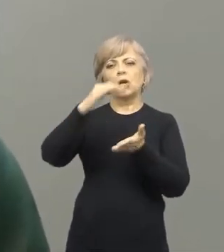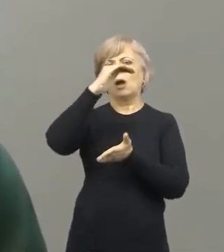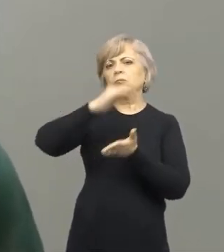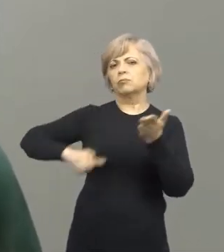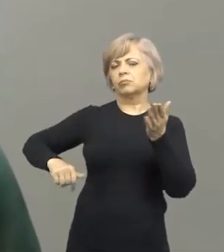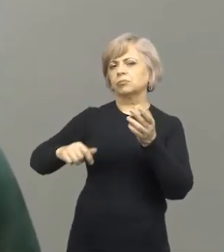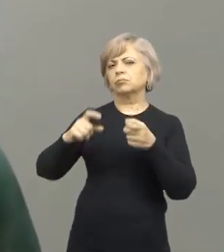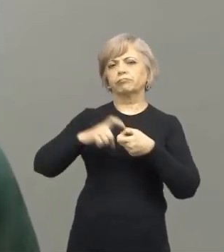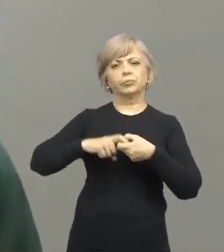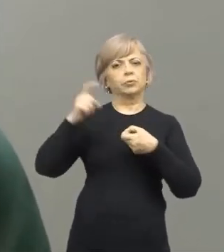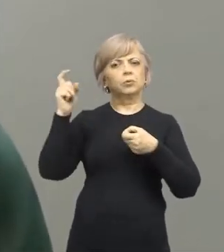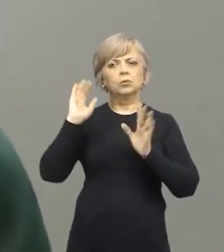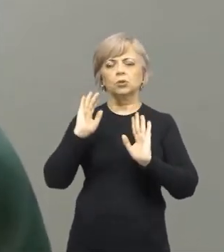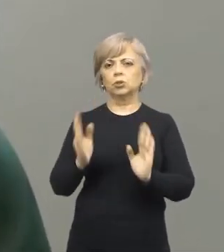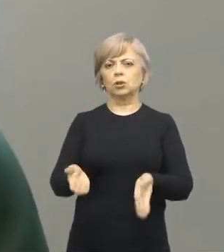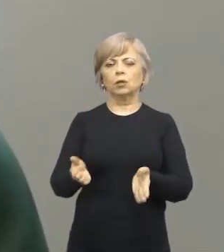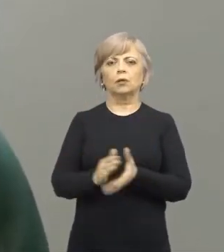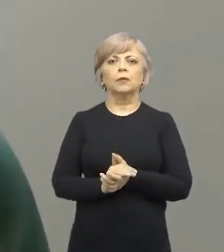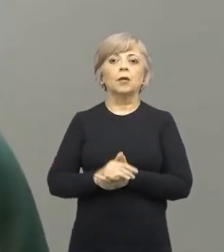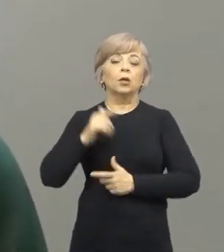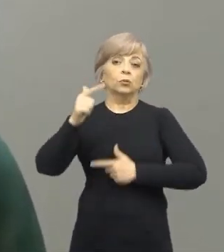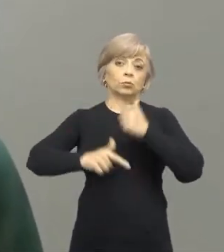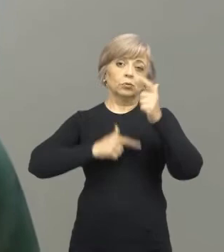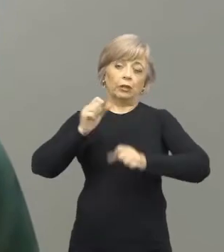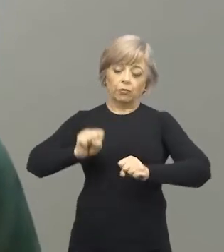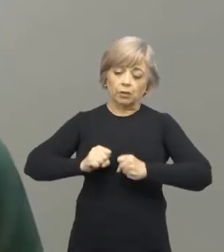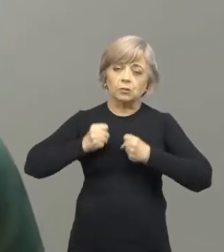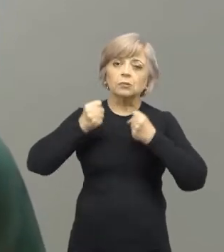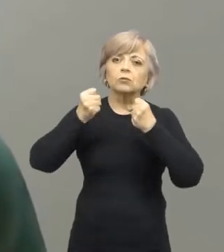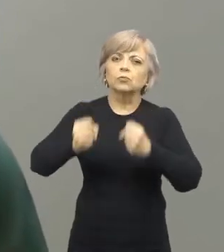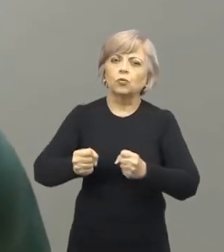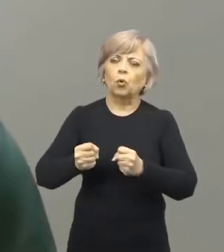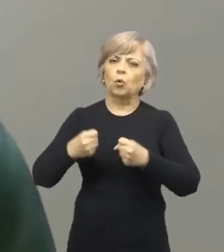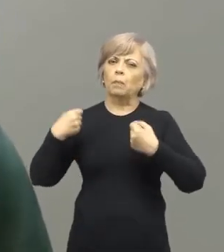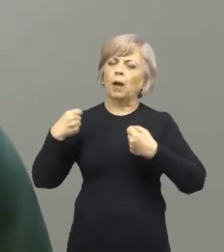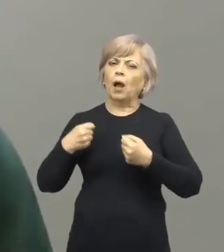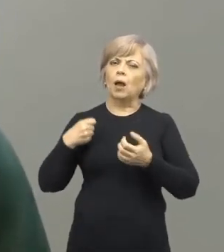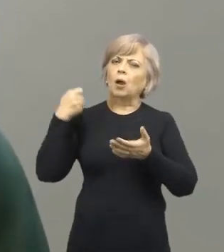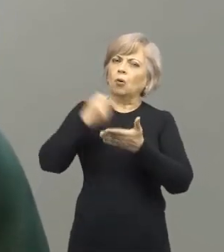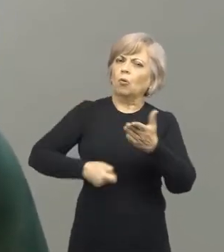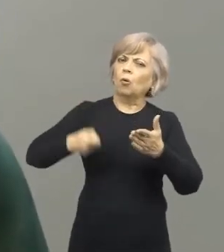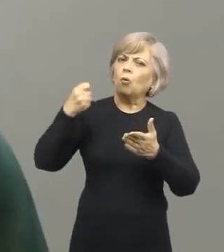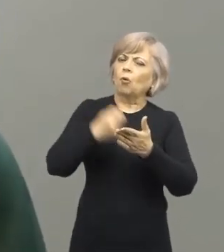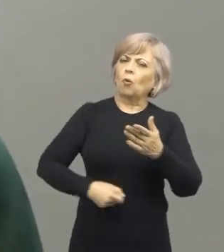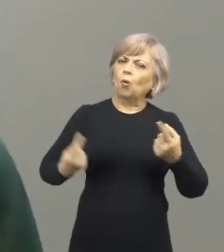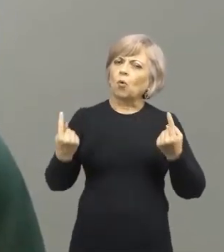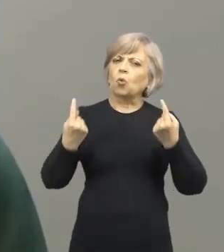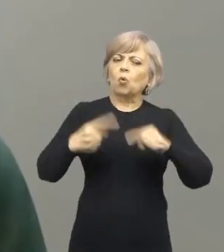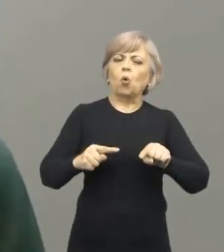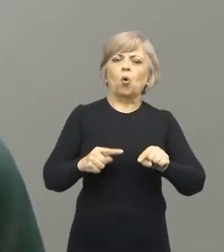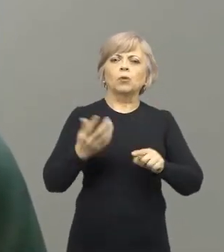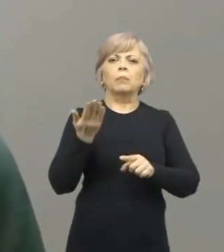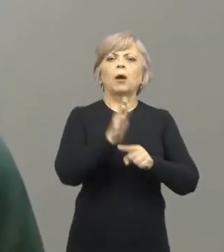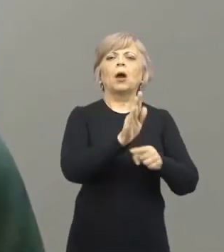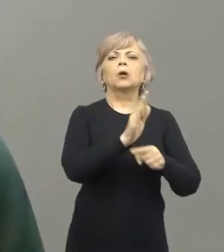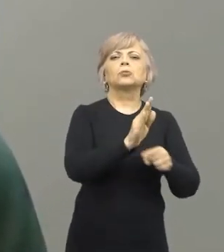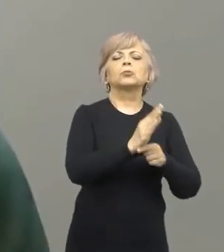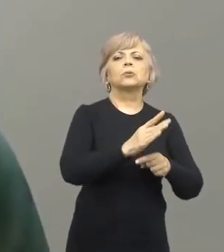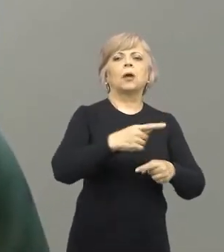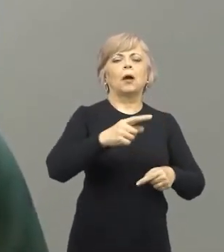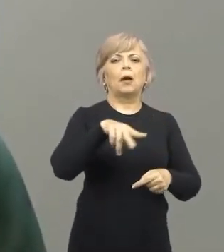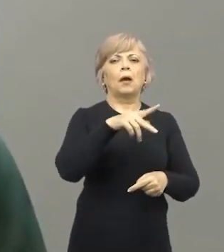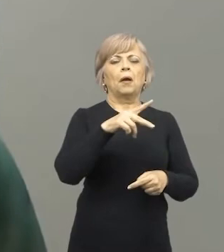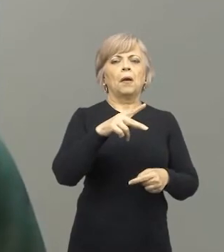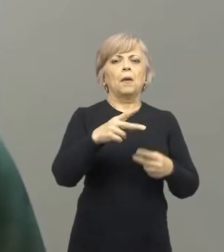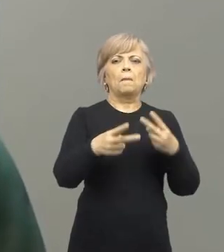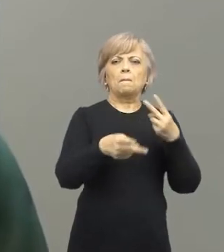agentes penitenciários, num trabalho de muito esforço para combater as regalias internas dentro do sistema.